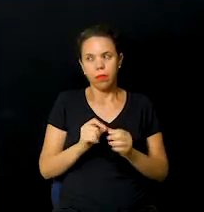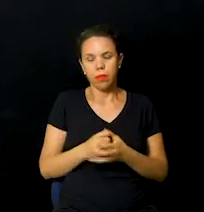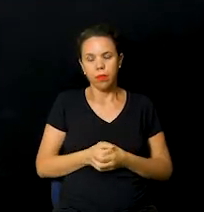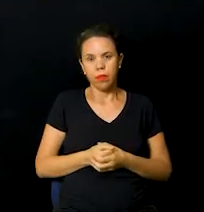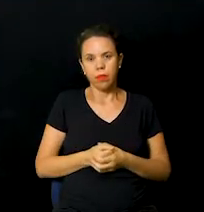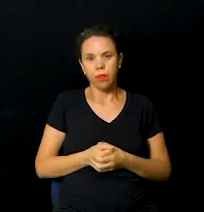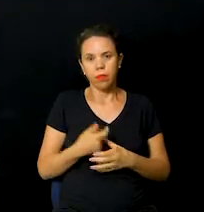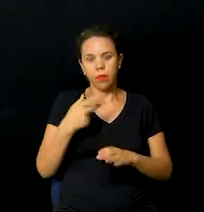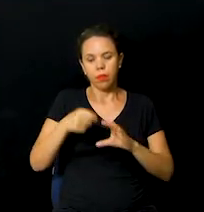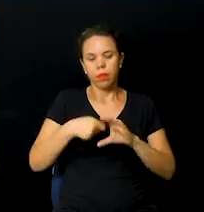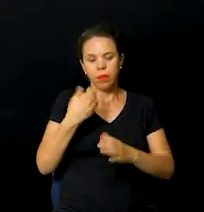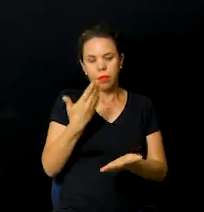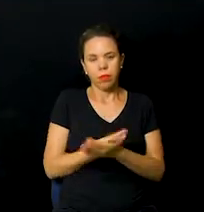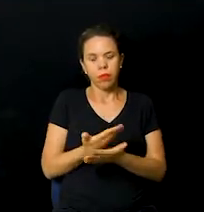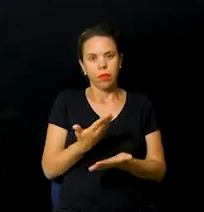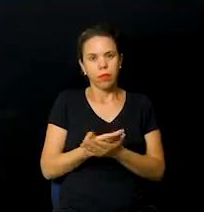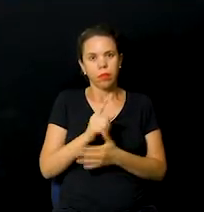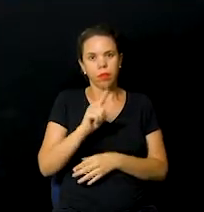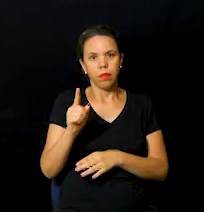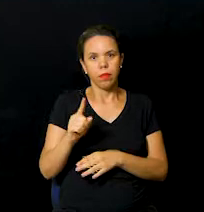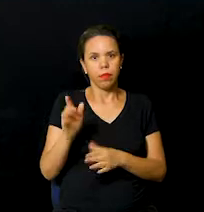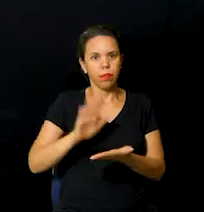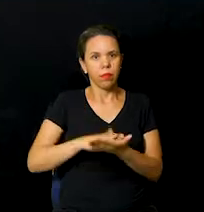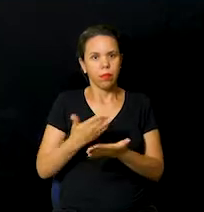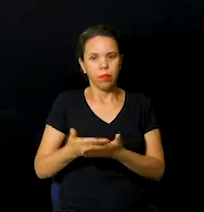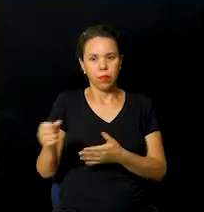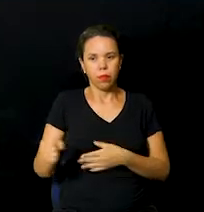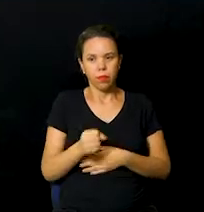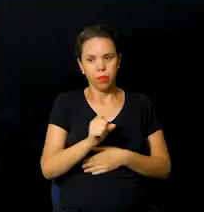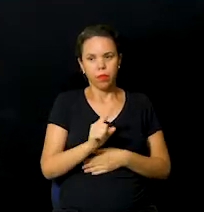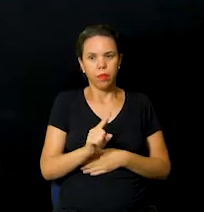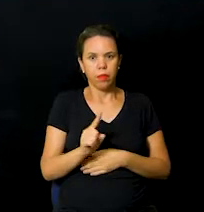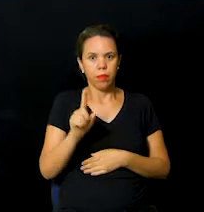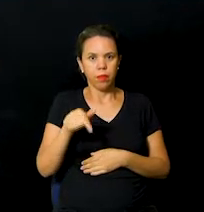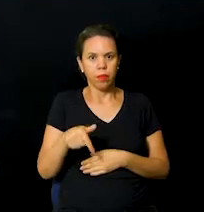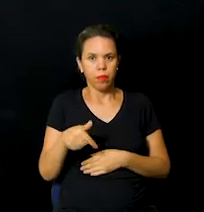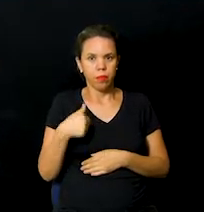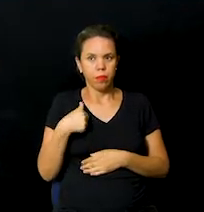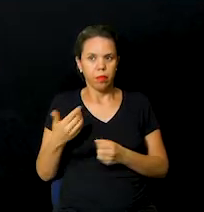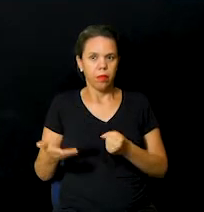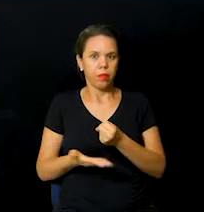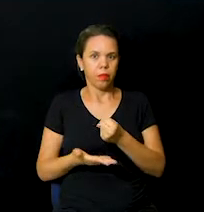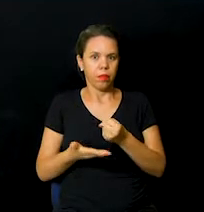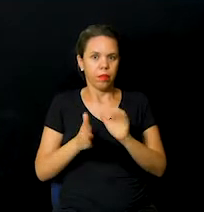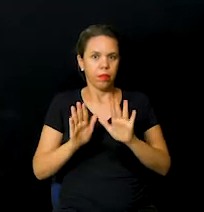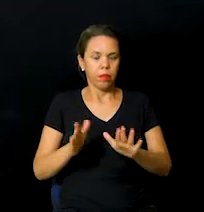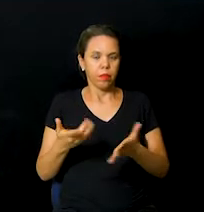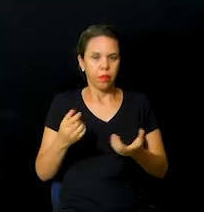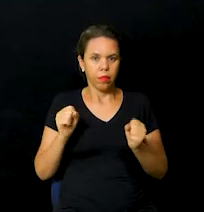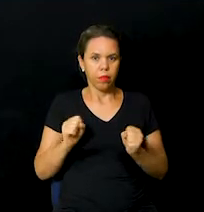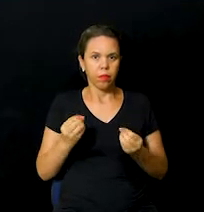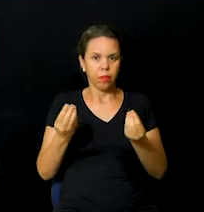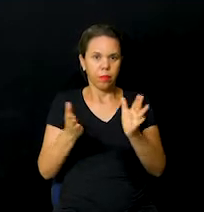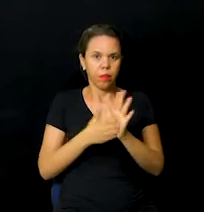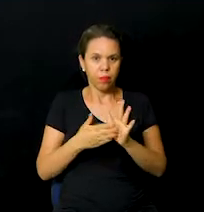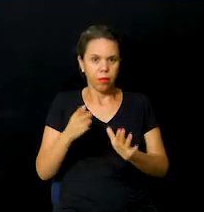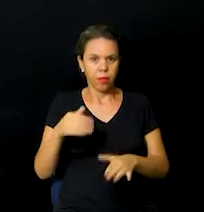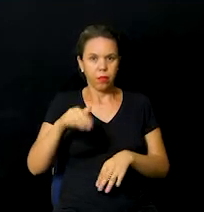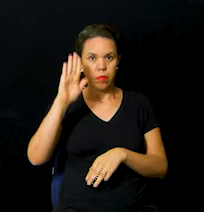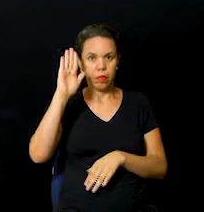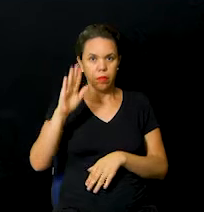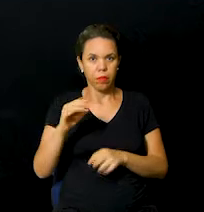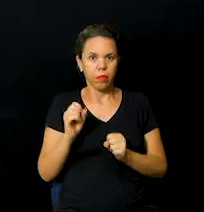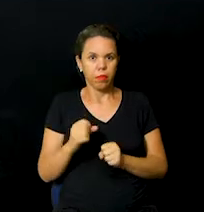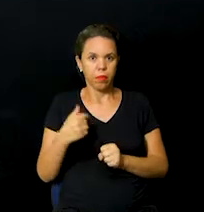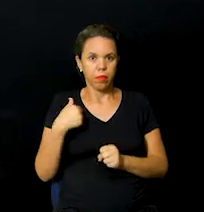de gravar uma aula e colocar uma intérprete. Isso é o mínimo. O que eu posso oferecer é muito